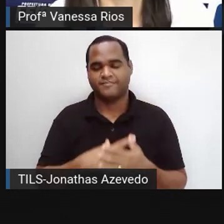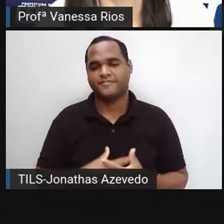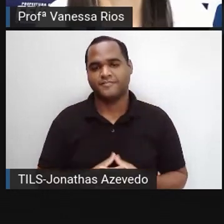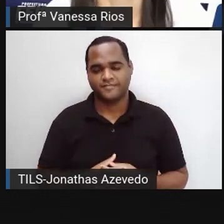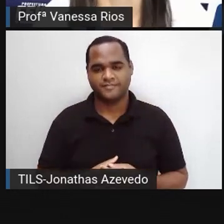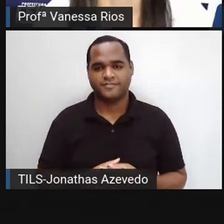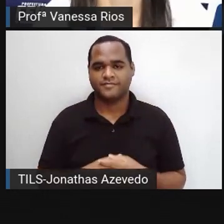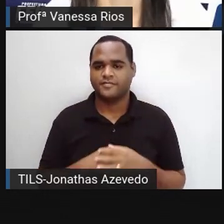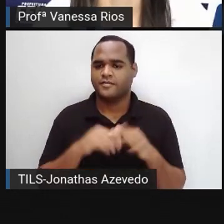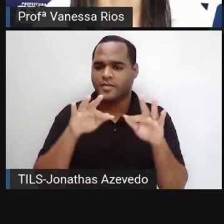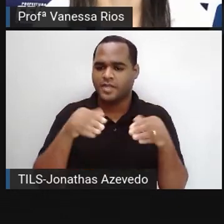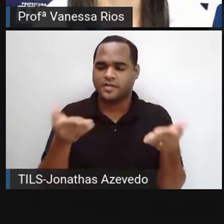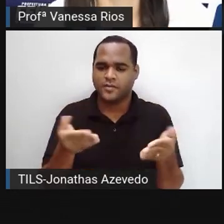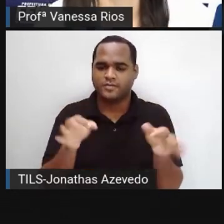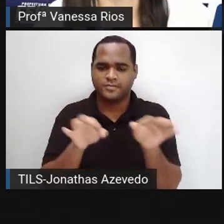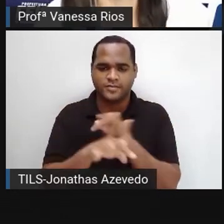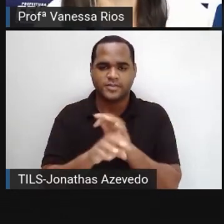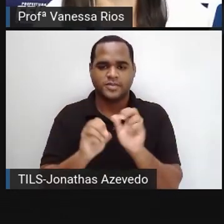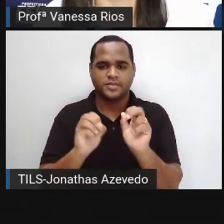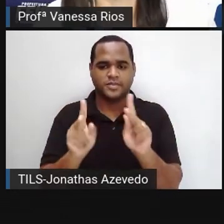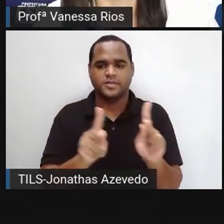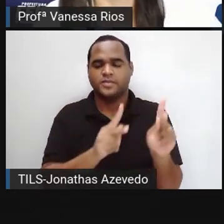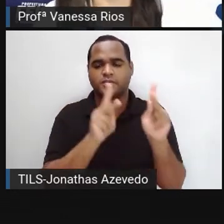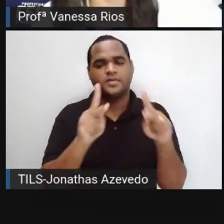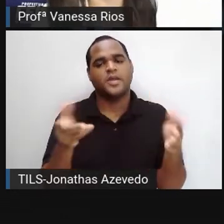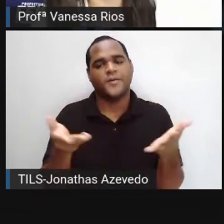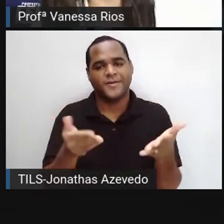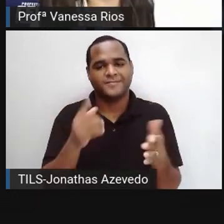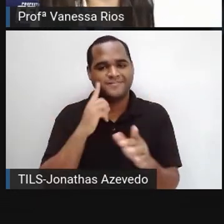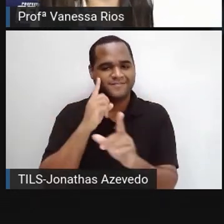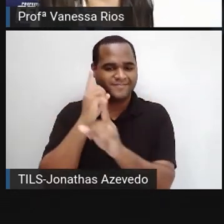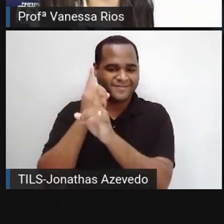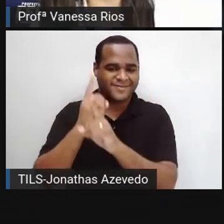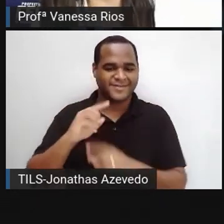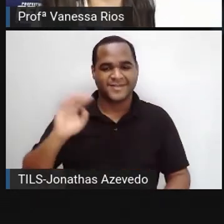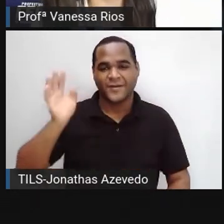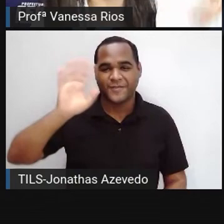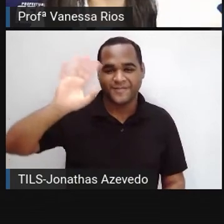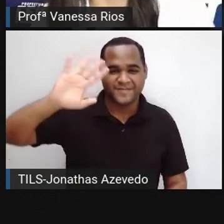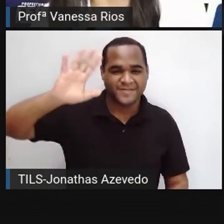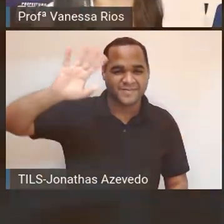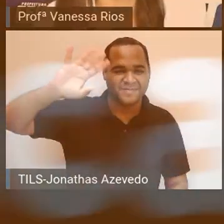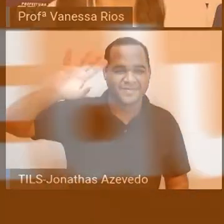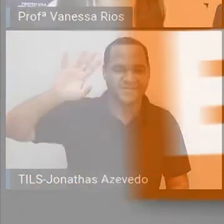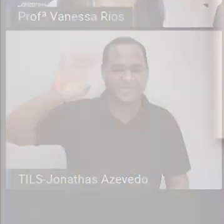nossa aula termina aqui, mas a gente se encontra aí num próximo momento, ó. Tchau, tchau.